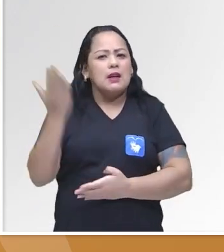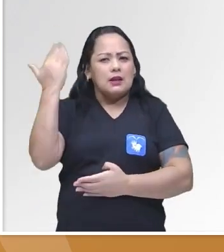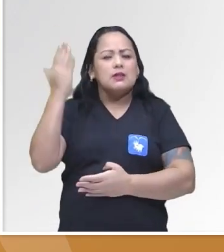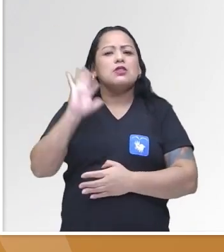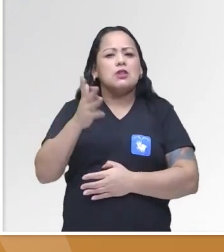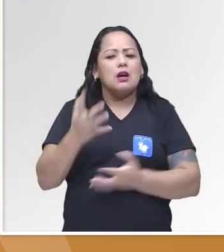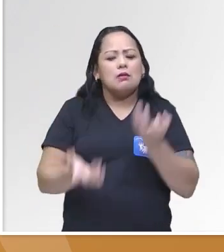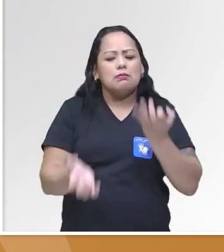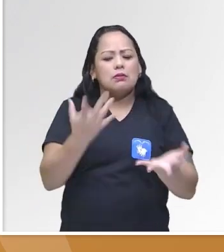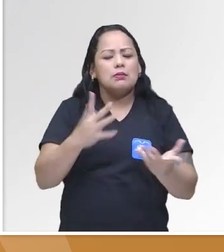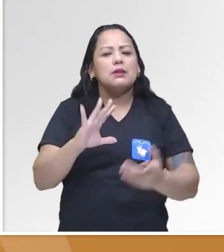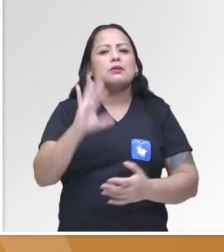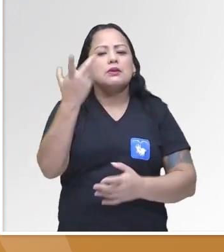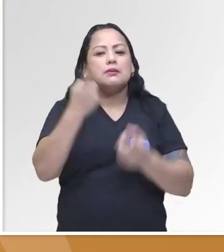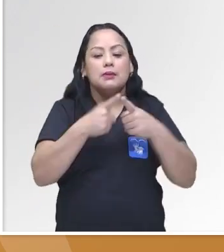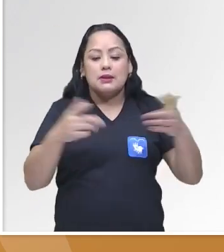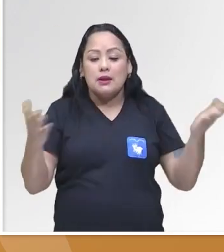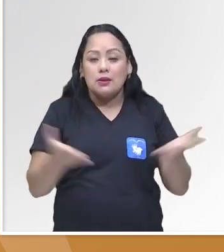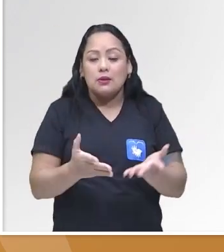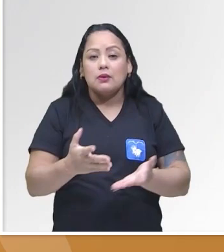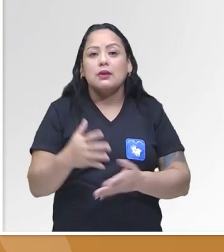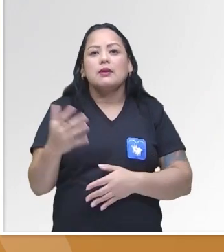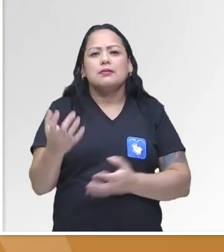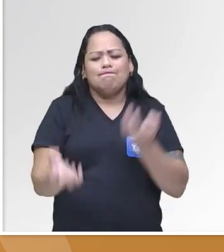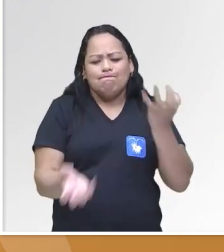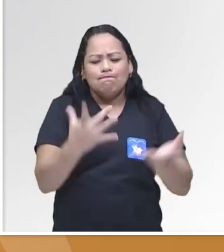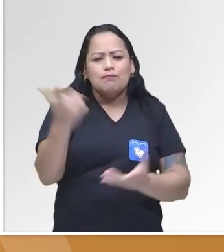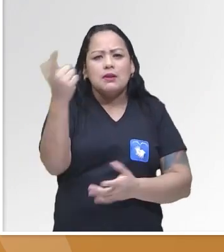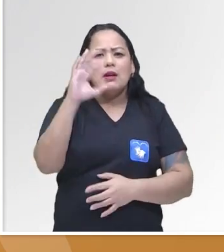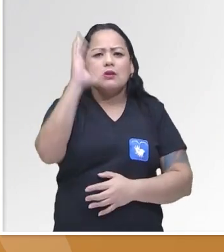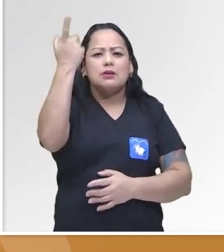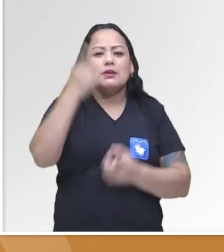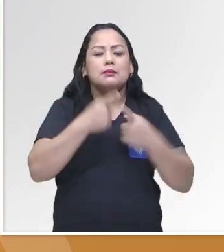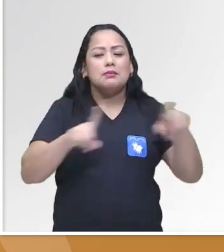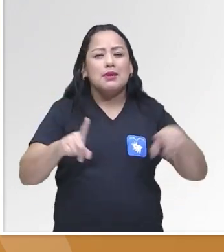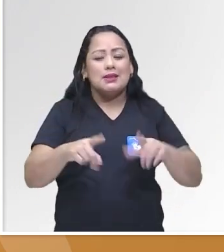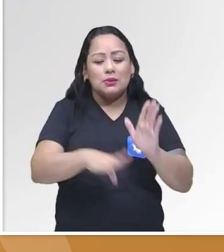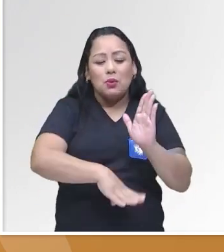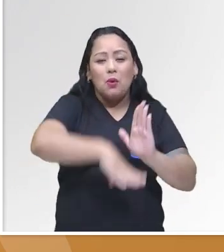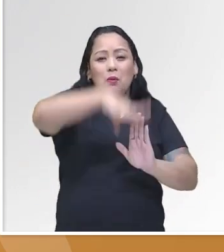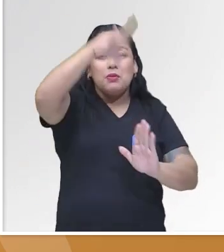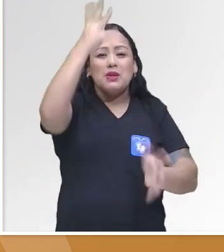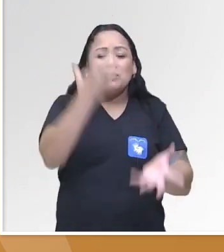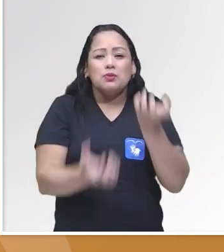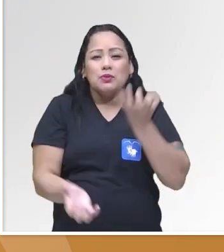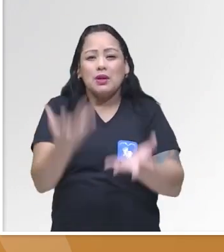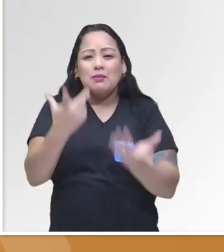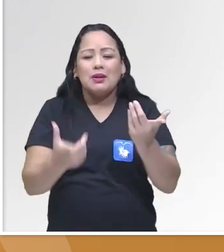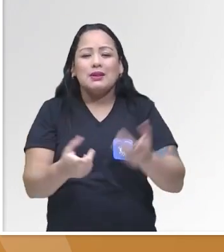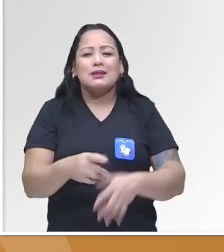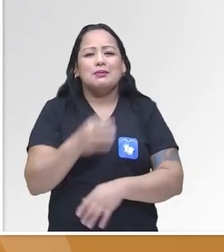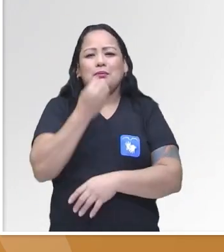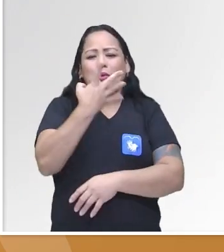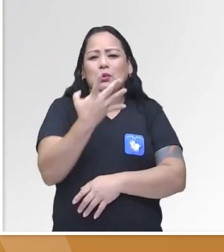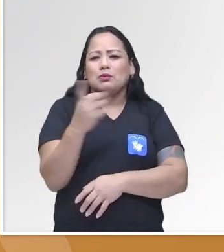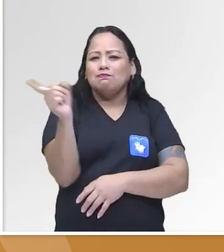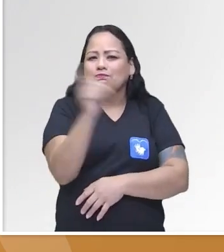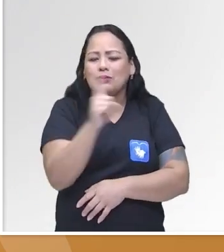já aconteciam, tá? Mas é bom lembrar que nós estamos aí com um aumento delas, que não é bacana